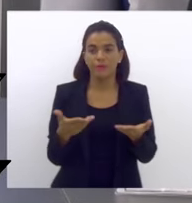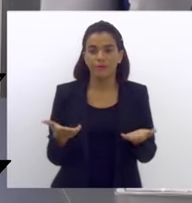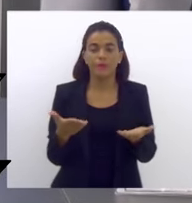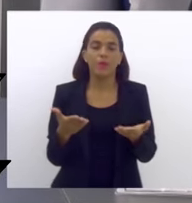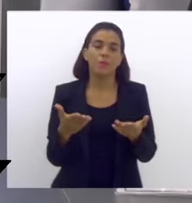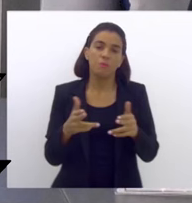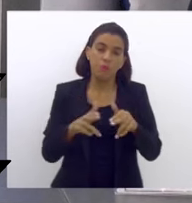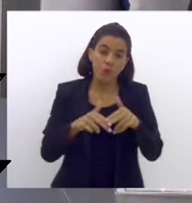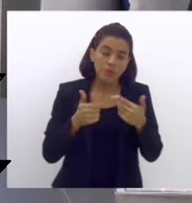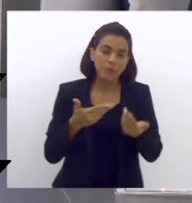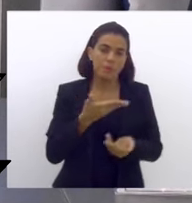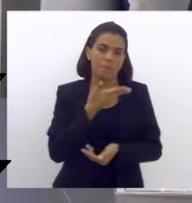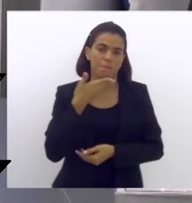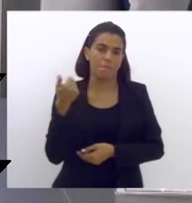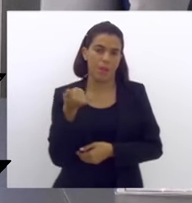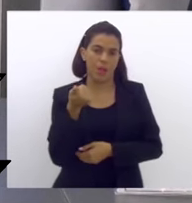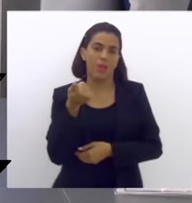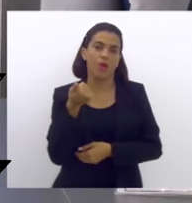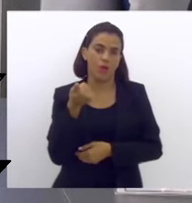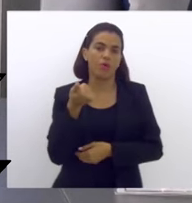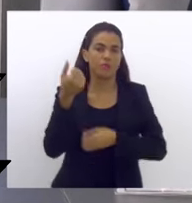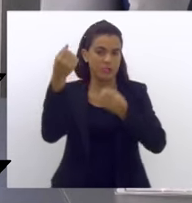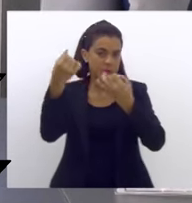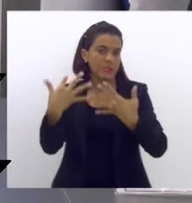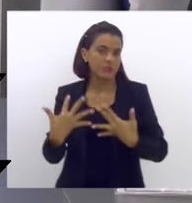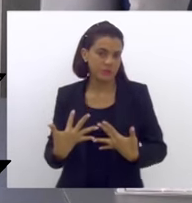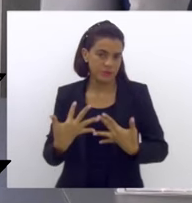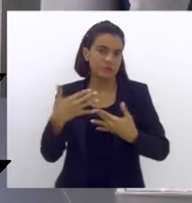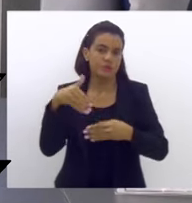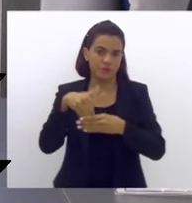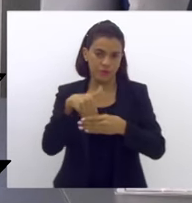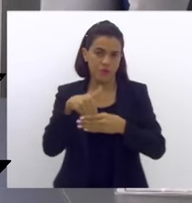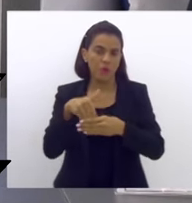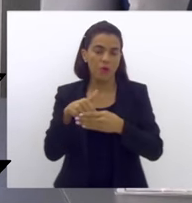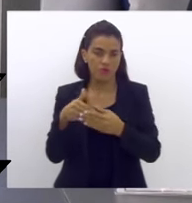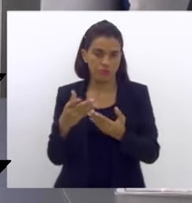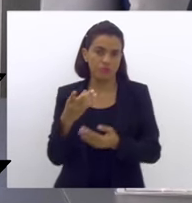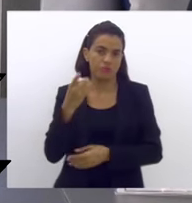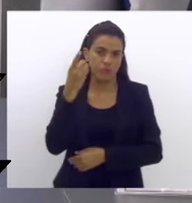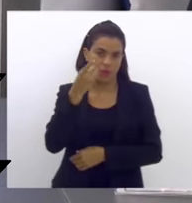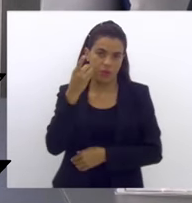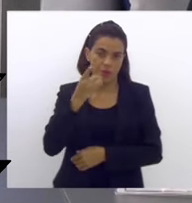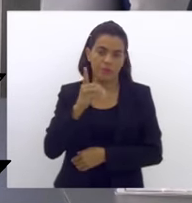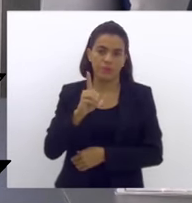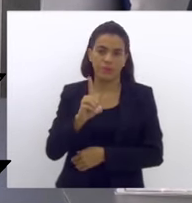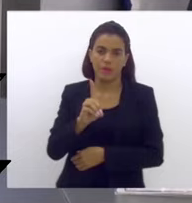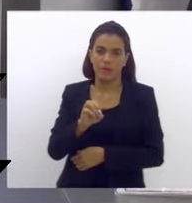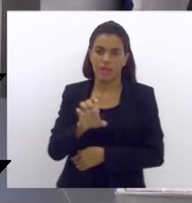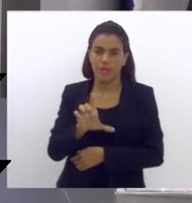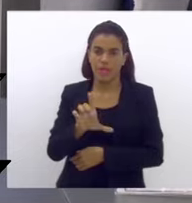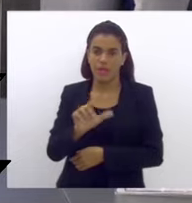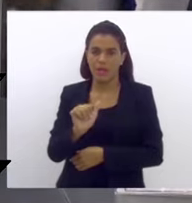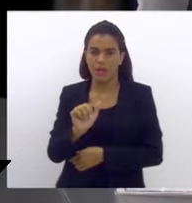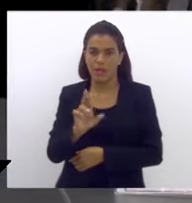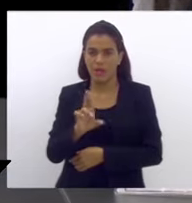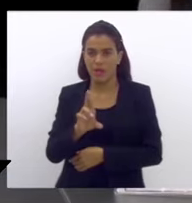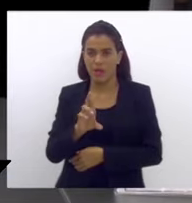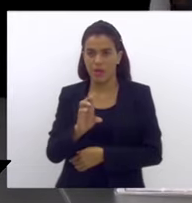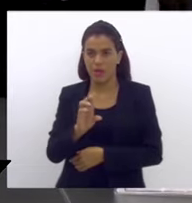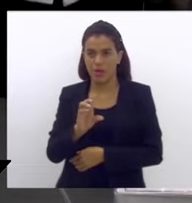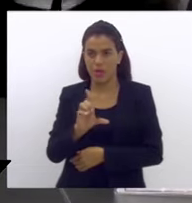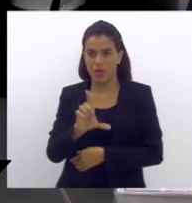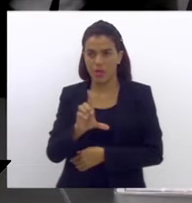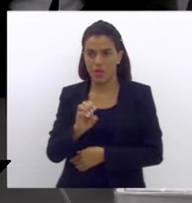melhor juízo de fato assiste razão uma declaração de voto aqui o Guilherme delar Deputado Guilherme delaroli porque adentra a relação de trabalho adentra as